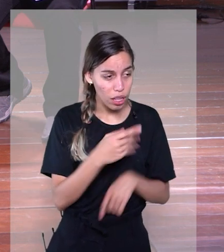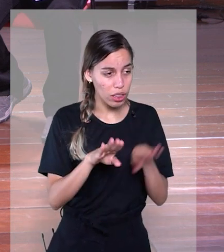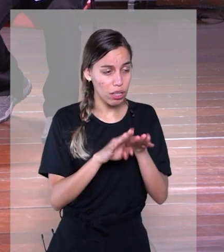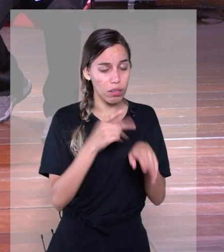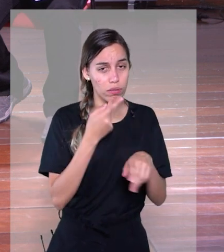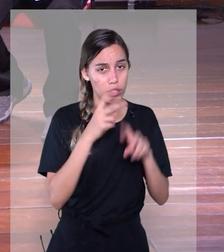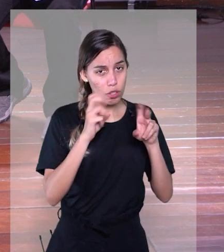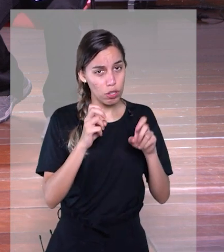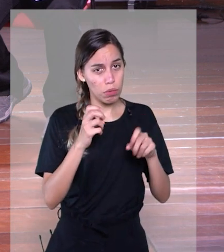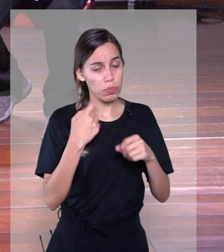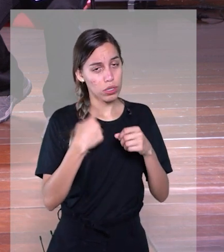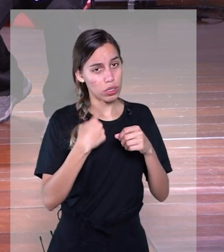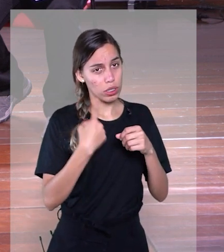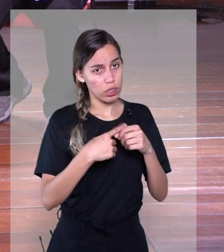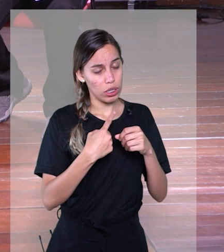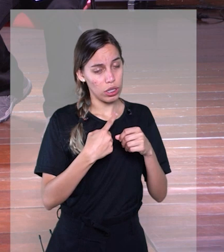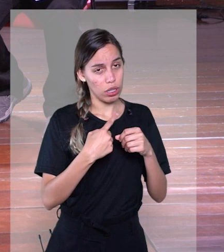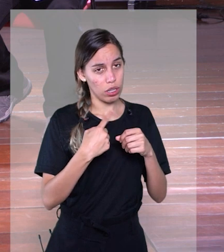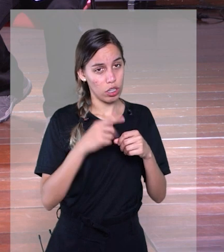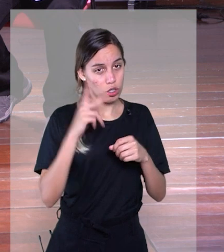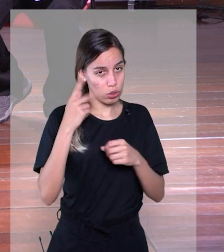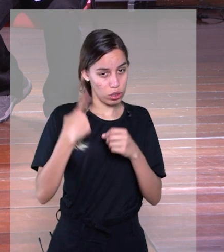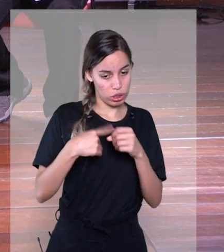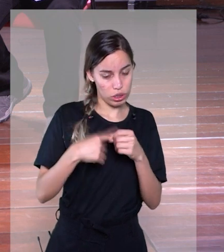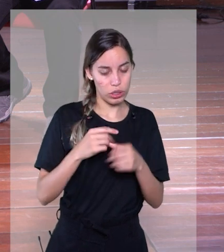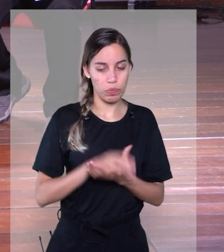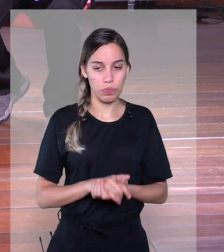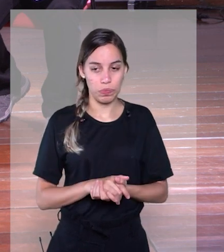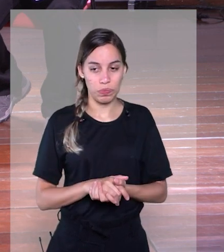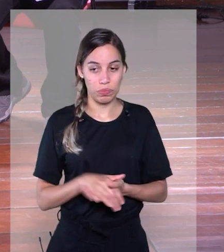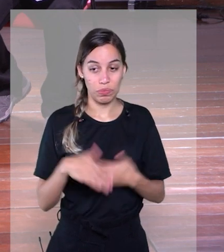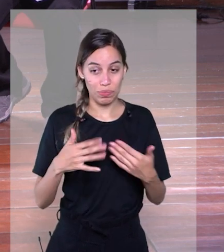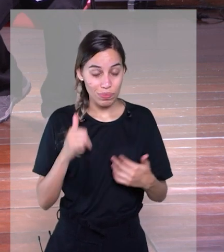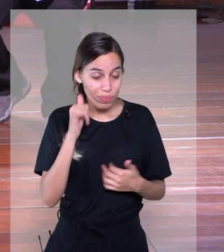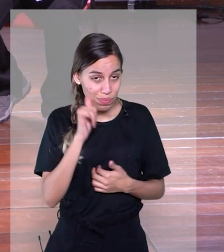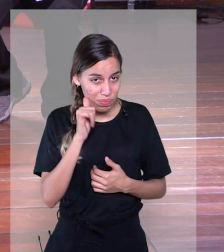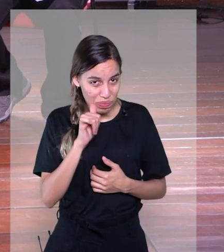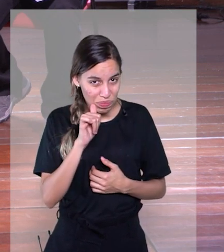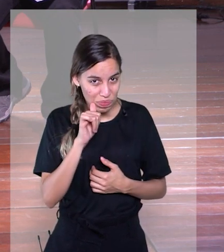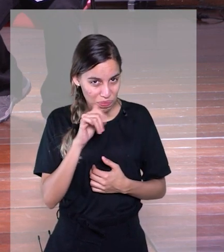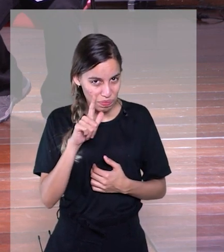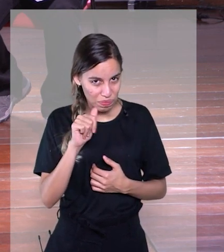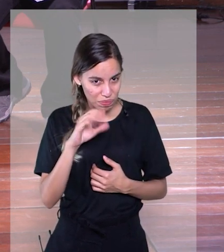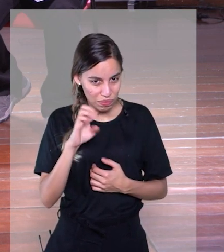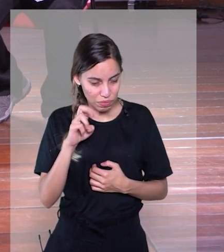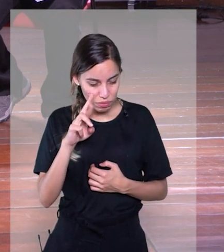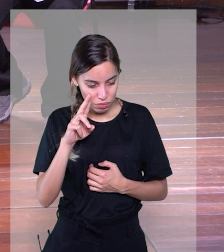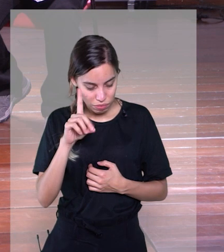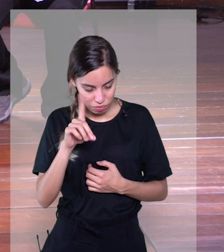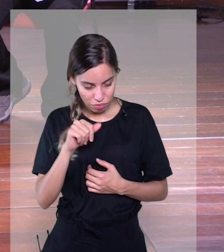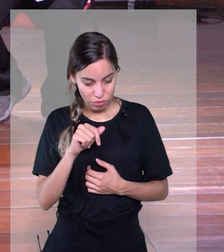coisa muito bonita. E Dada foi uma pessoa que trabalhou muito nisso, ela não só, vamos dizer assim, para os turistas,